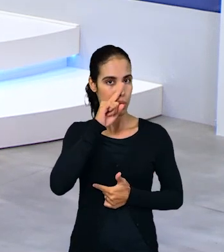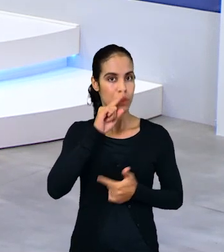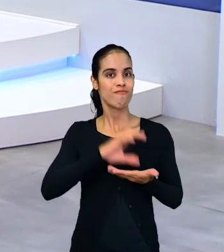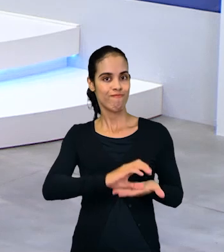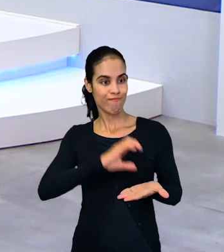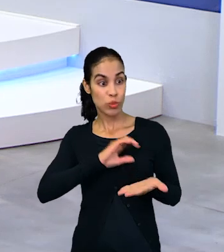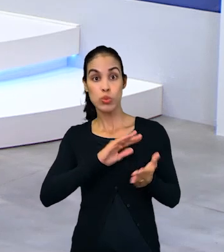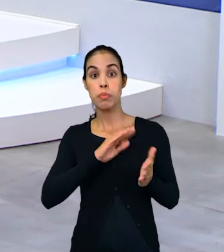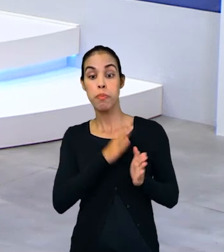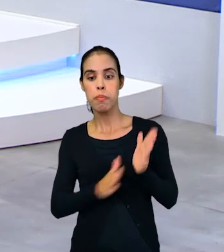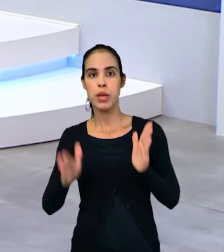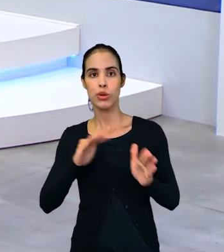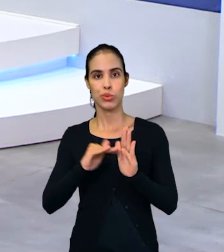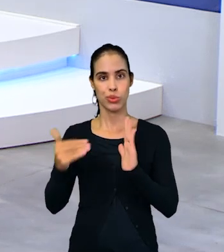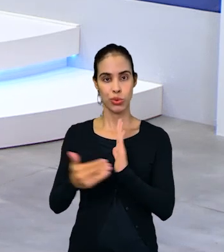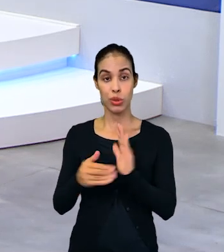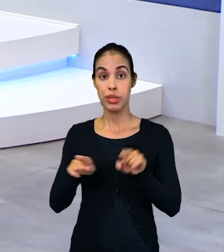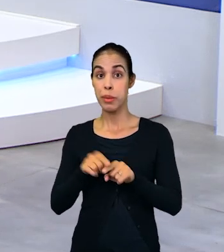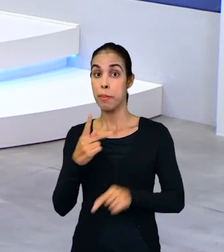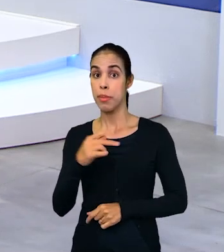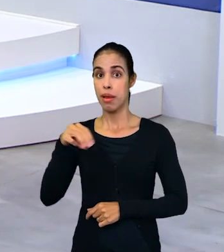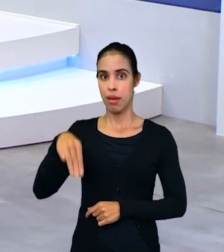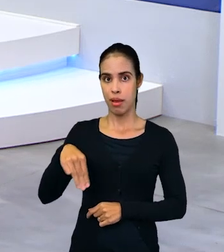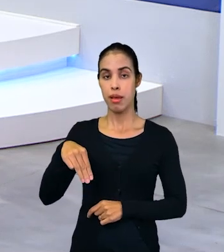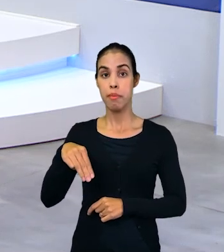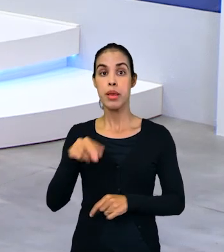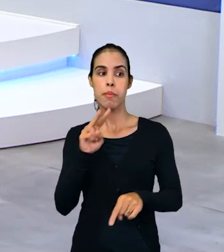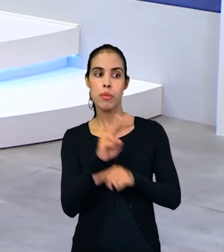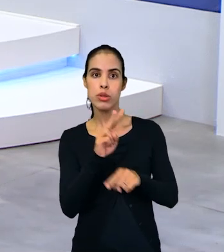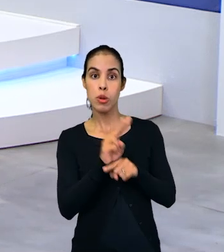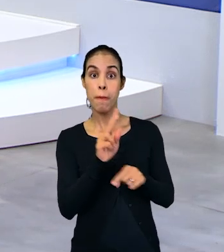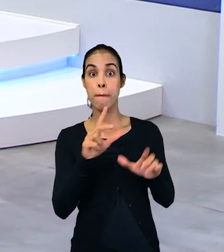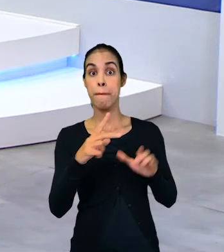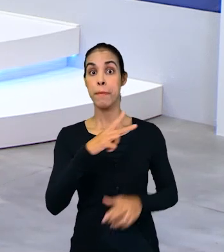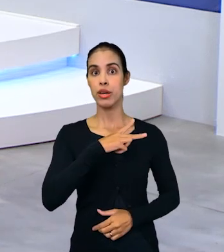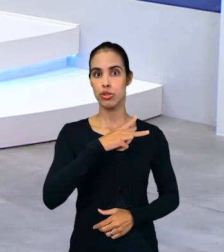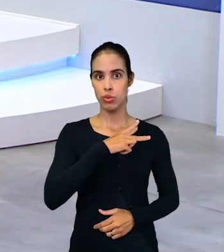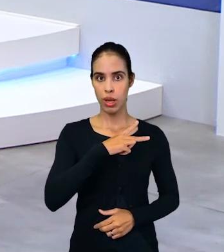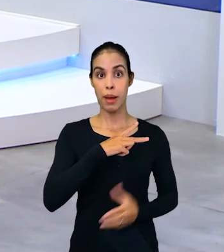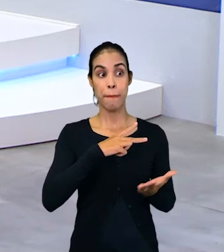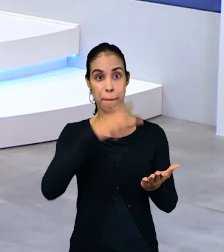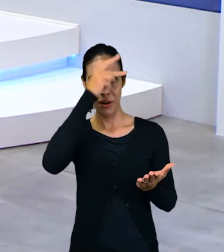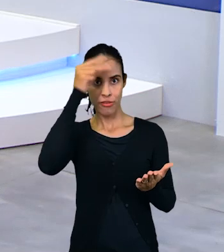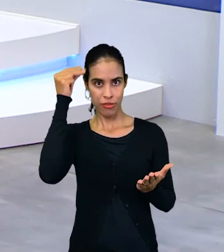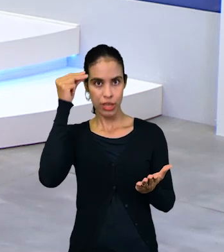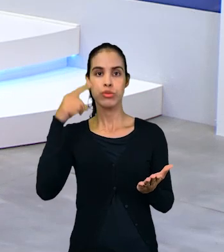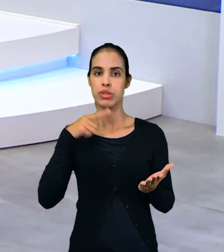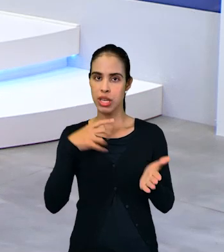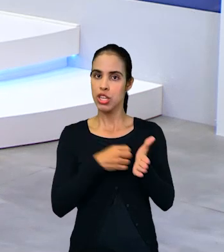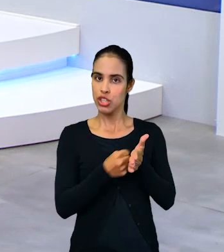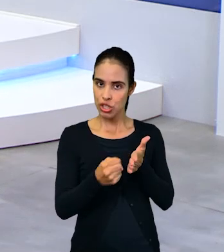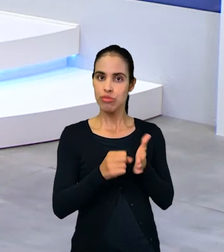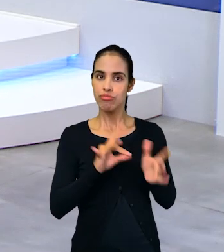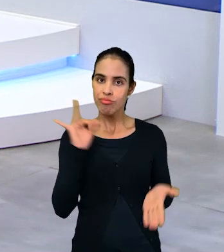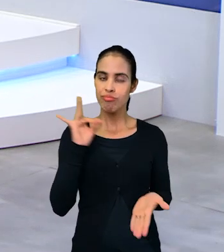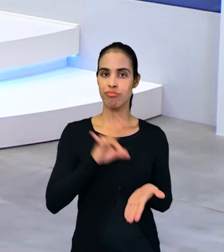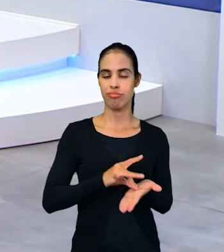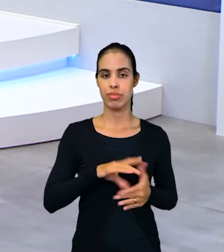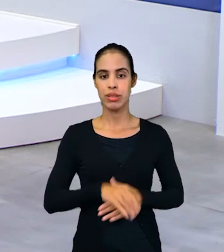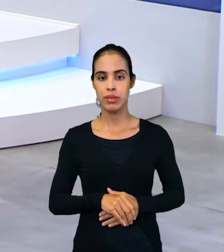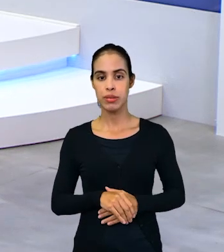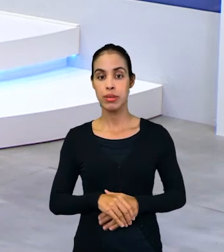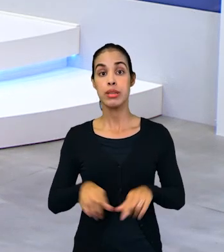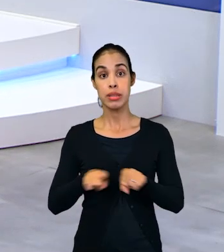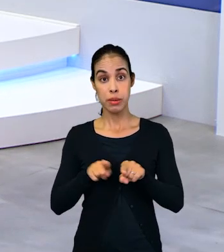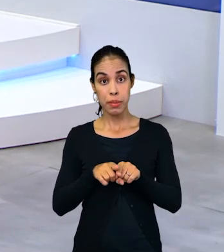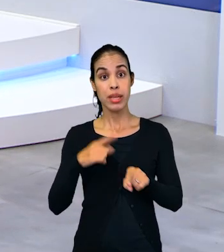tempo de exposição a risco. PM que trabalhou como segurança particular de prefeito tem vínculo de emprego reconhecido. E merendeira aposentada